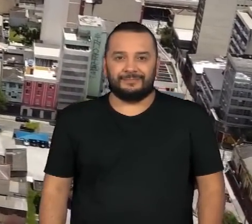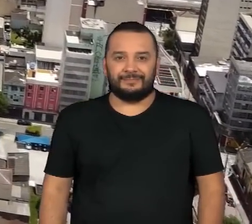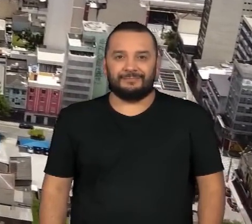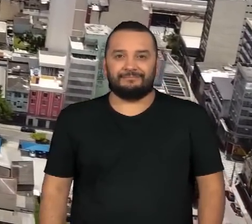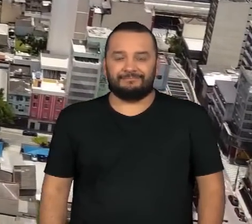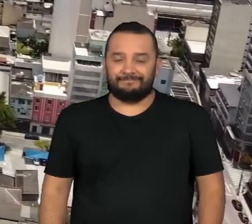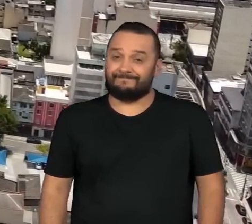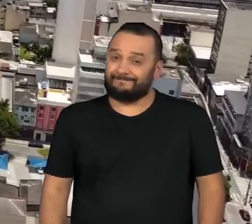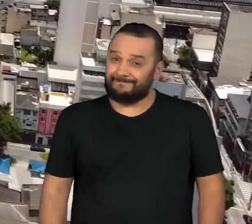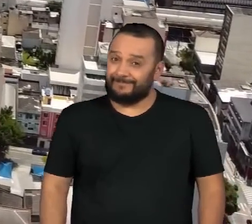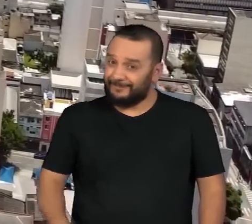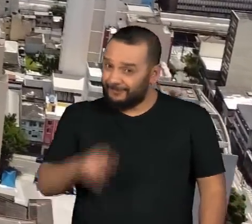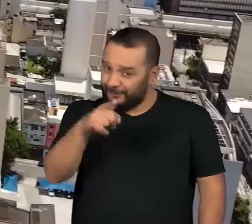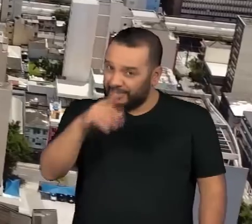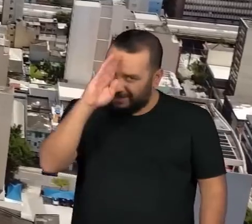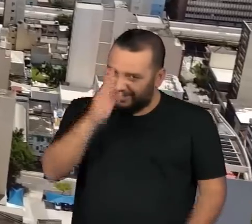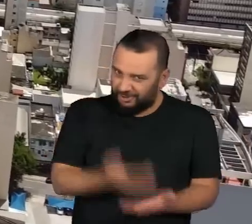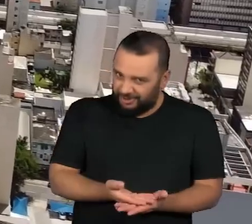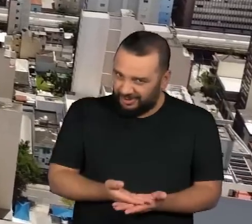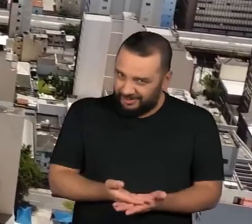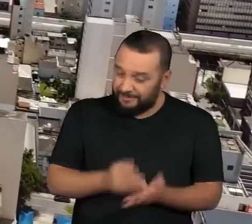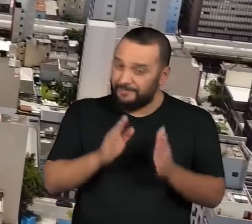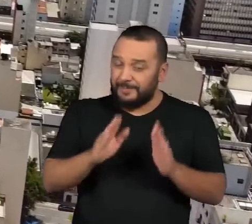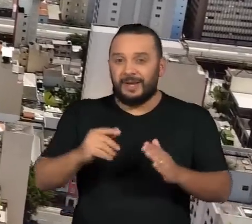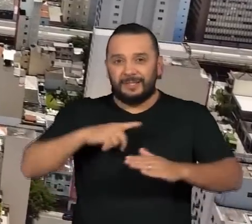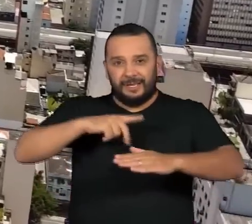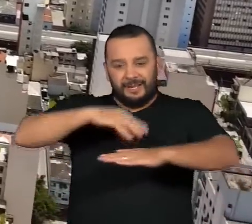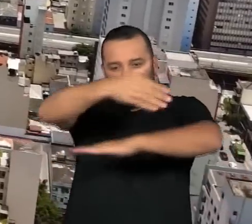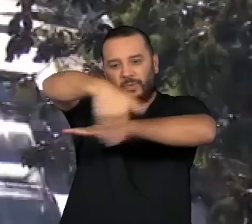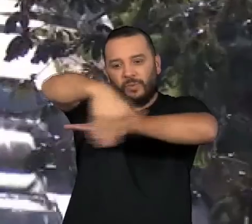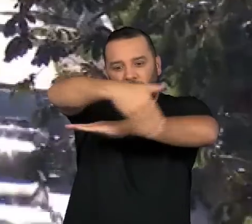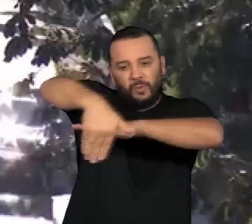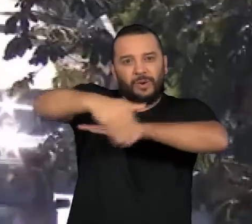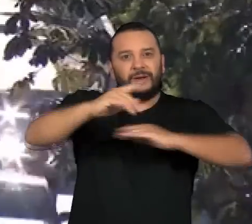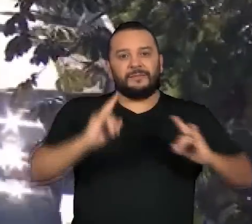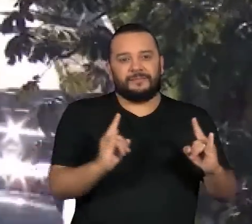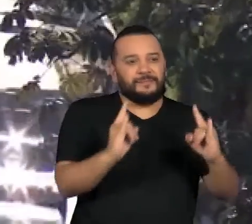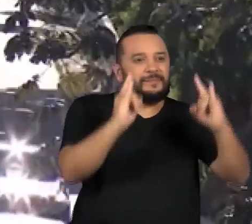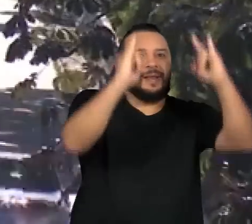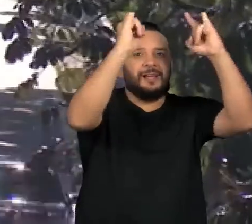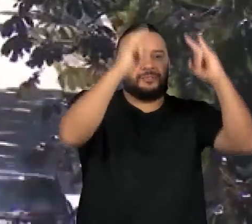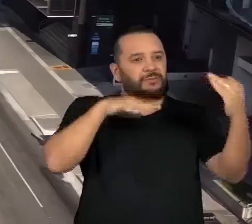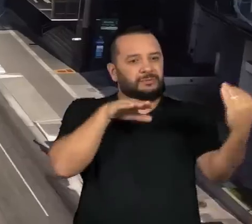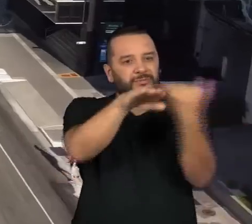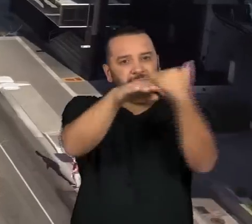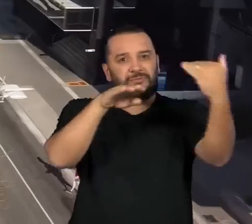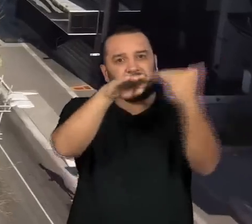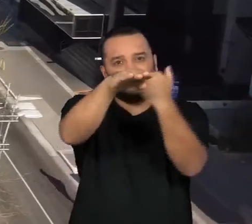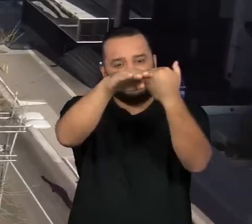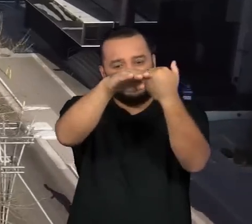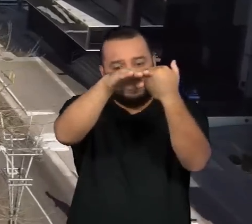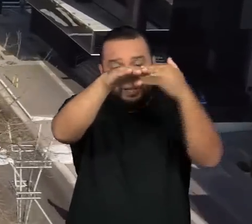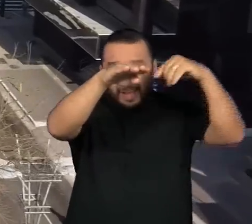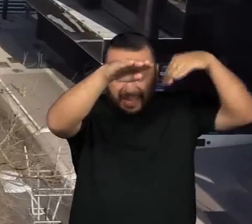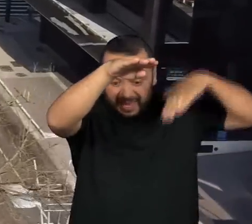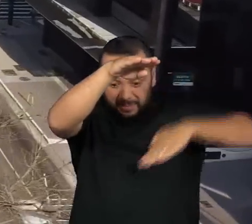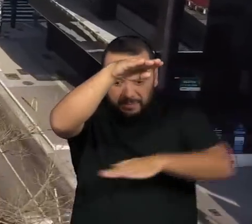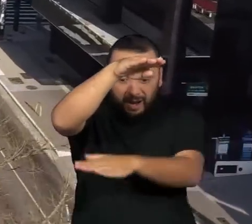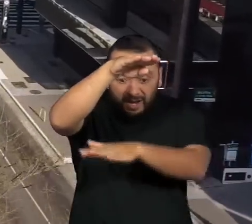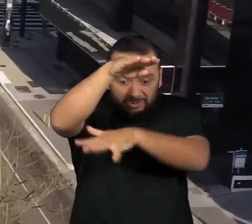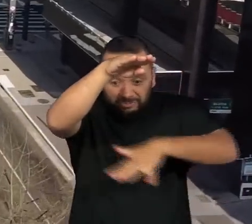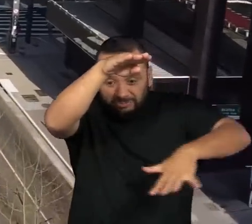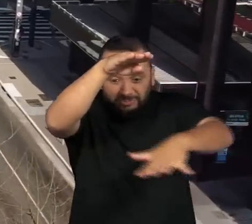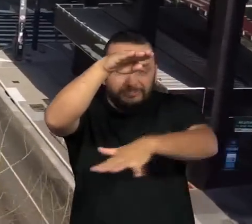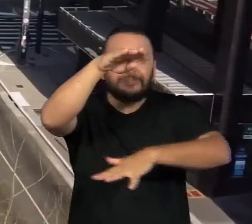É difícil de acreditar, mas debaixo dos arranha-céus, ruas e avenidas da maior capital do